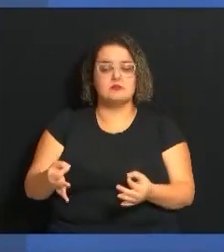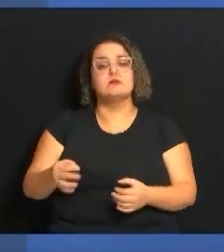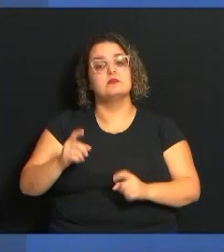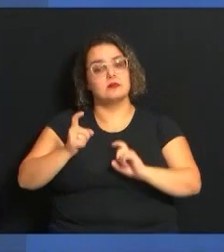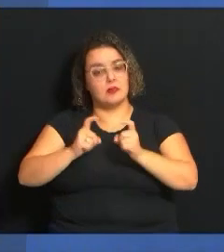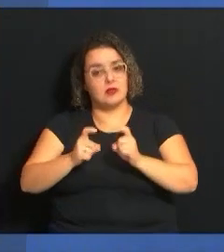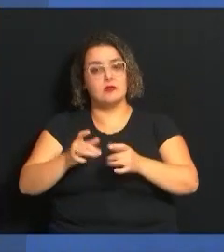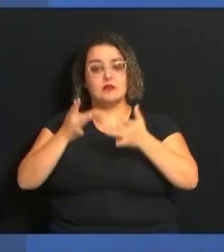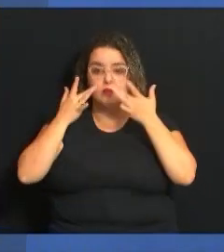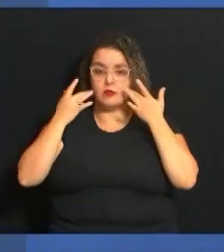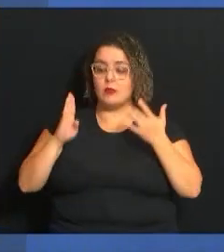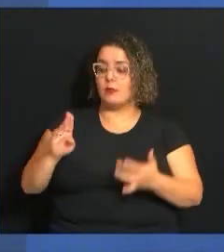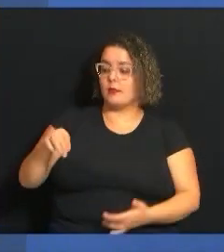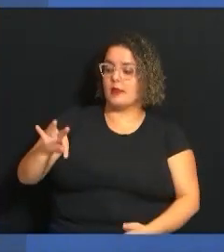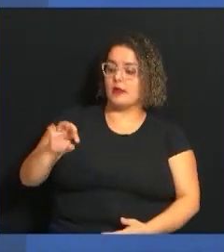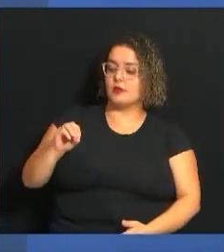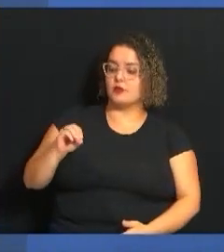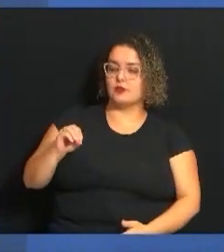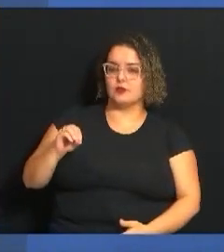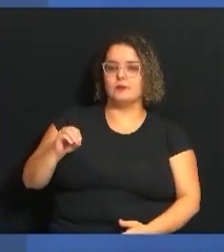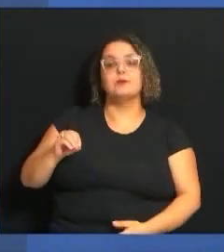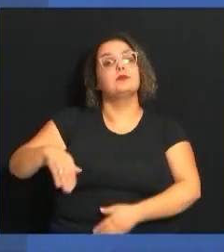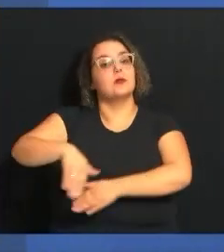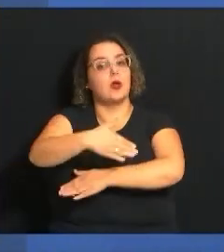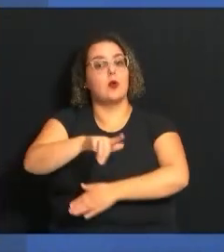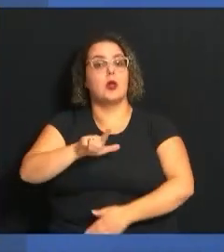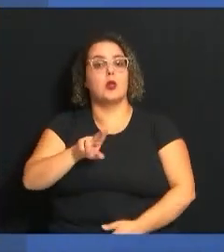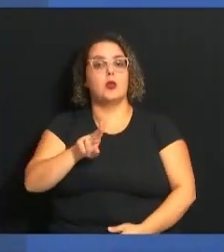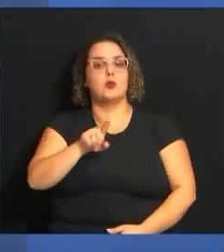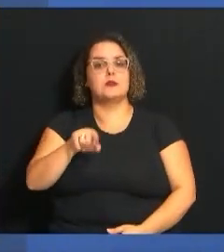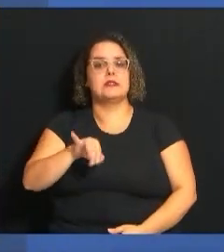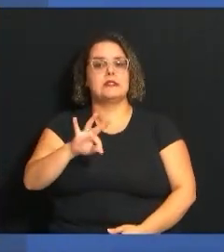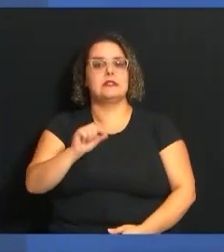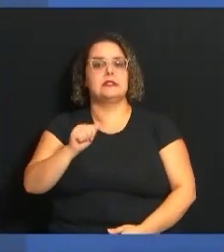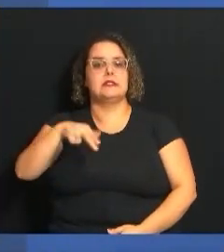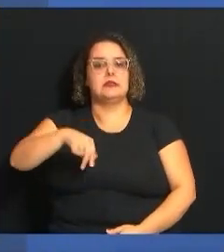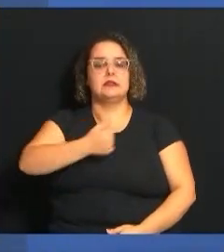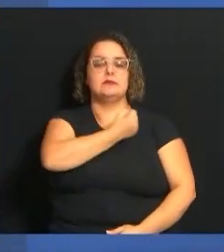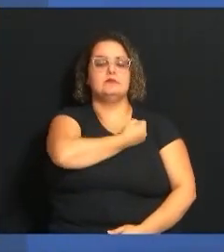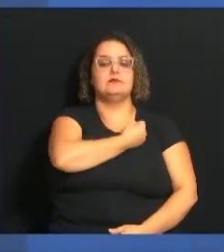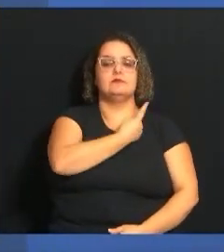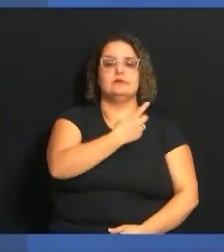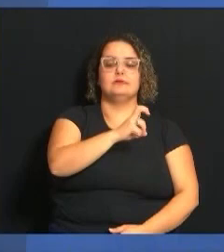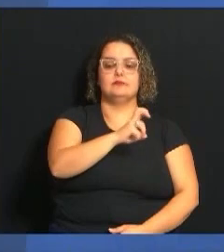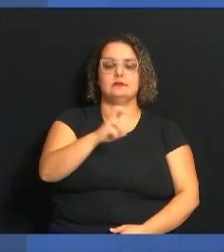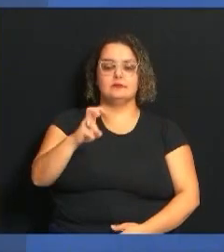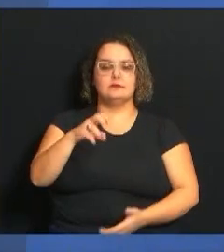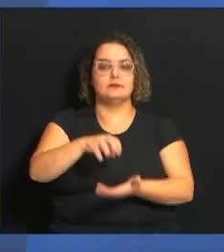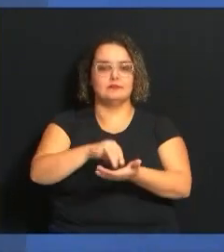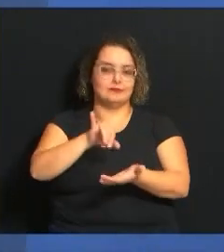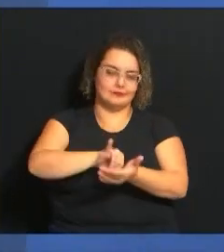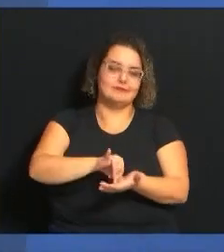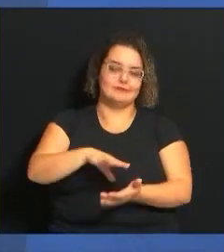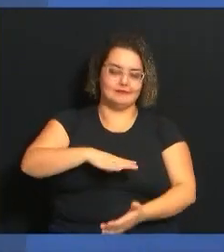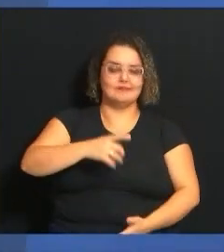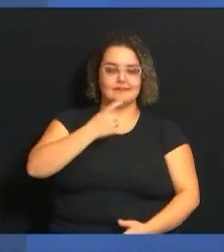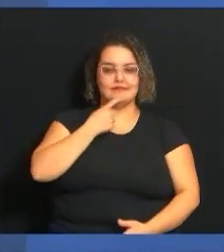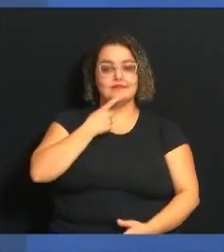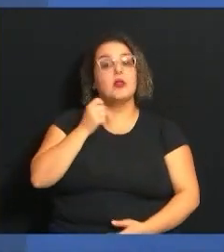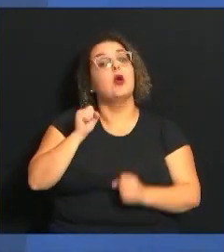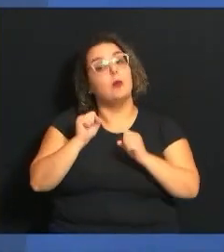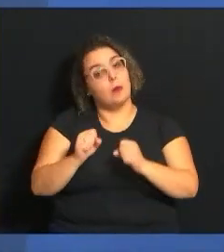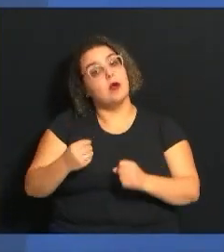no Teatro Bento Quirino, na Rua Lusitana, número 1555, bem no centro de Campinas. Você pode